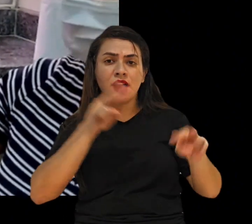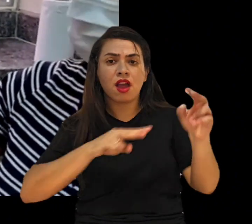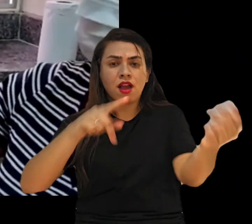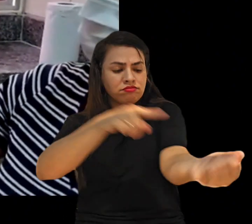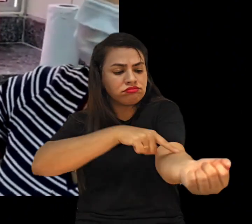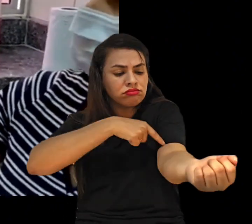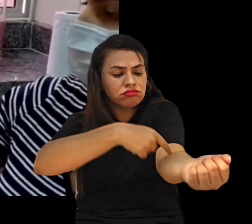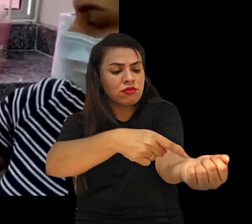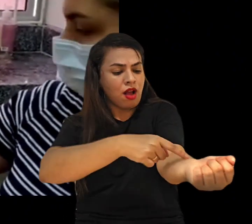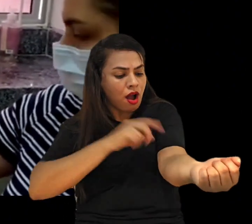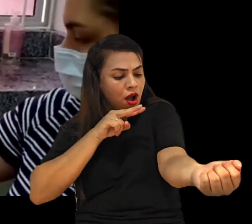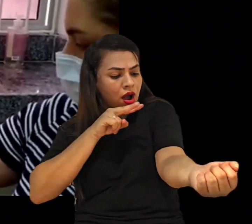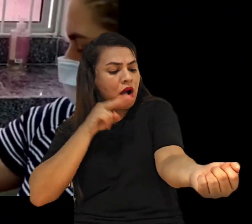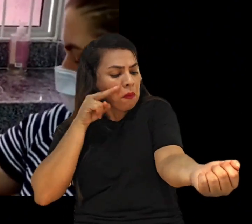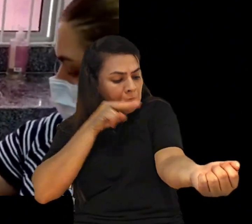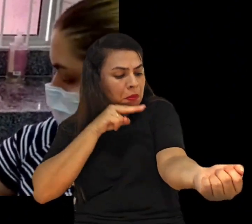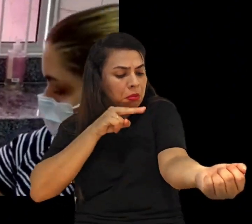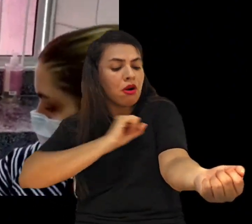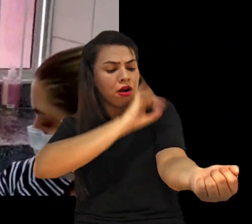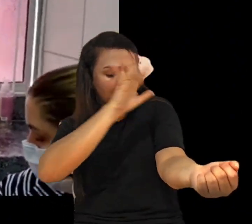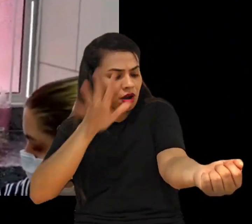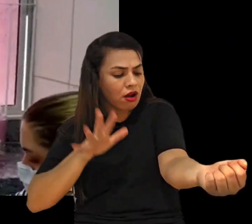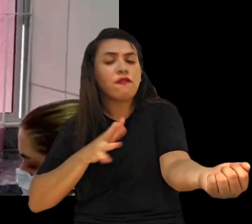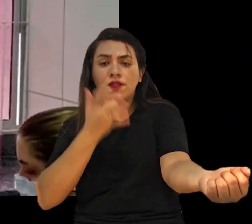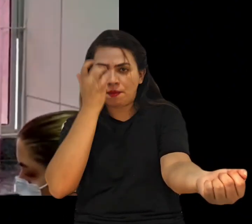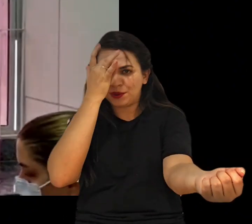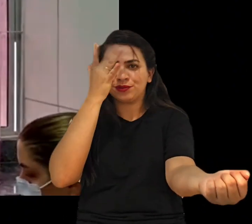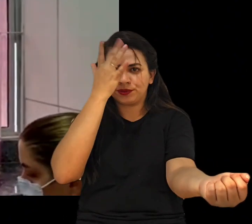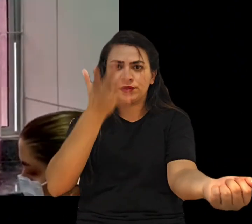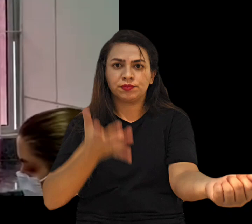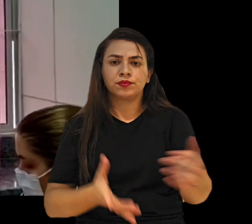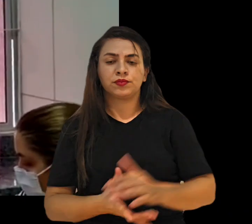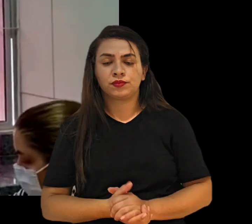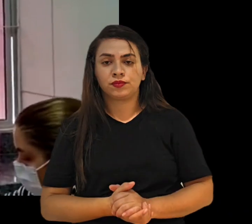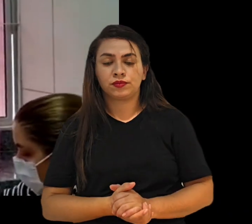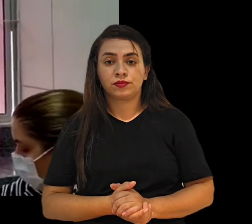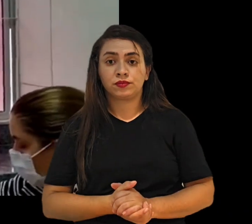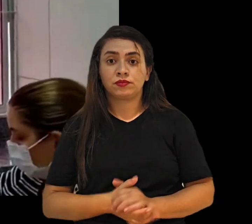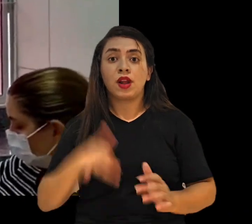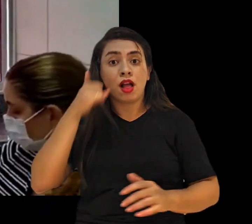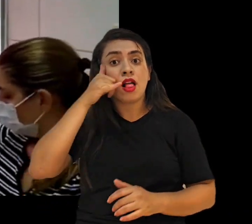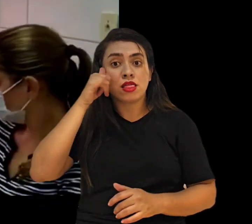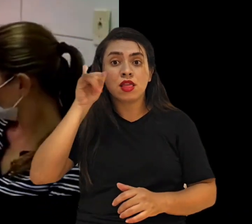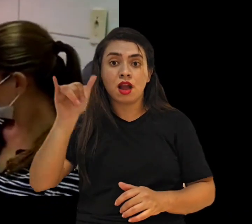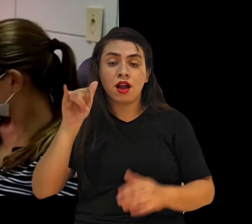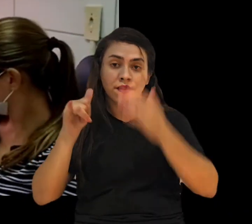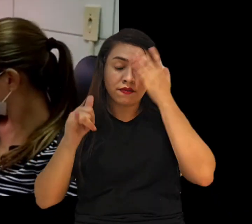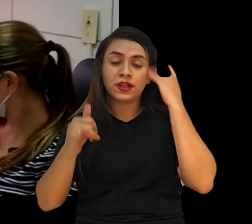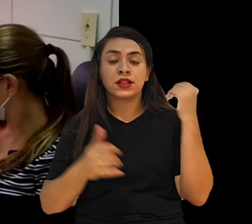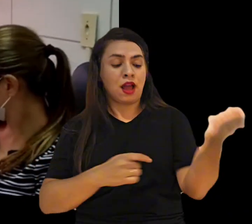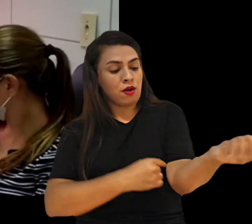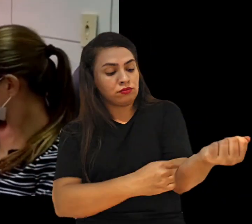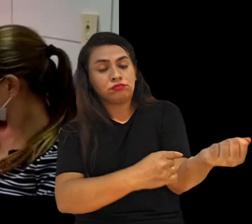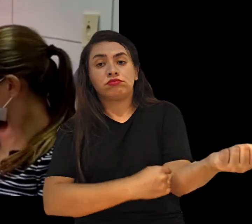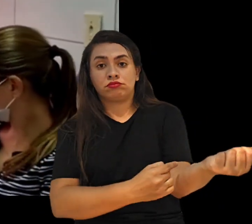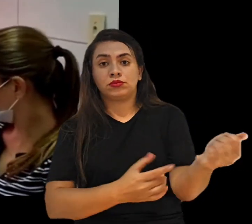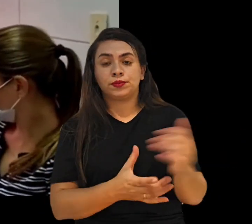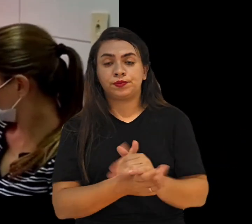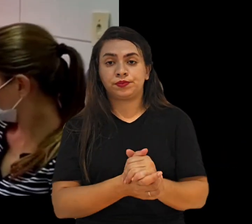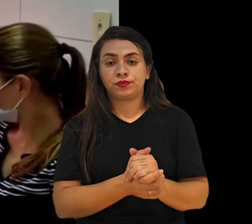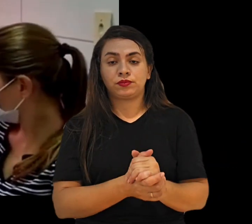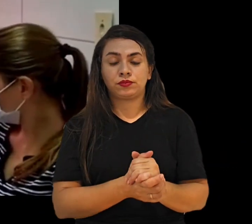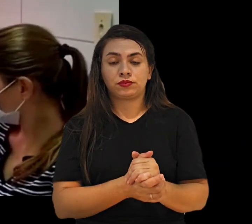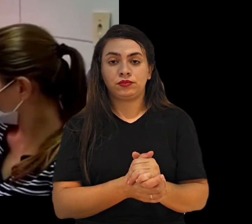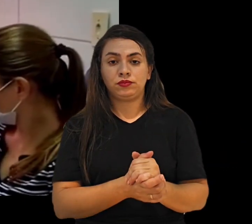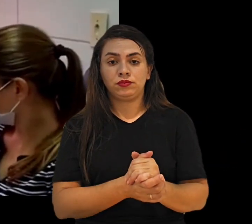colocar garrote, mas o garrote é necessário para você ver a veia expandindo e ficar mais fácil de apalpar e coletar.